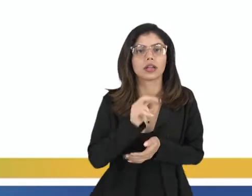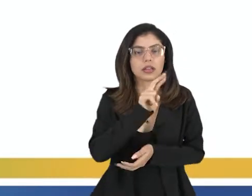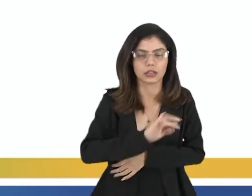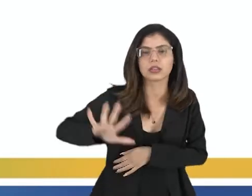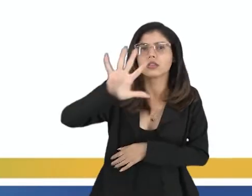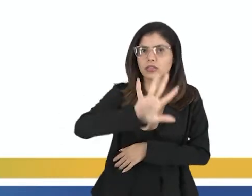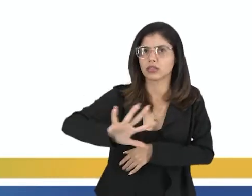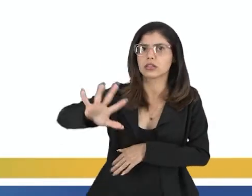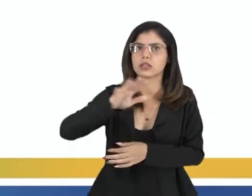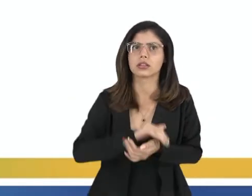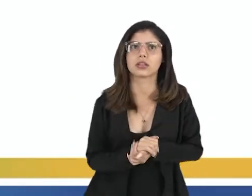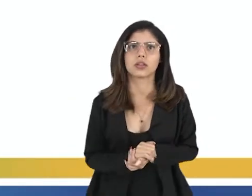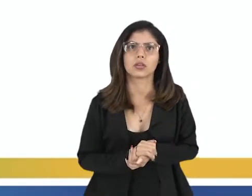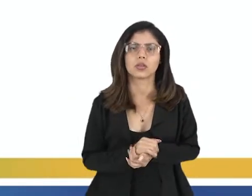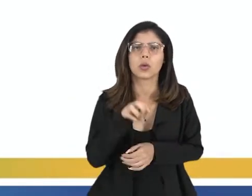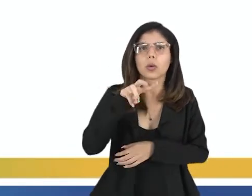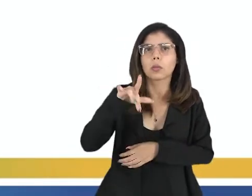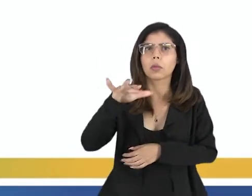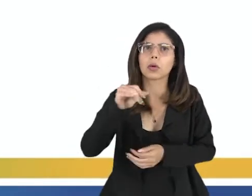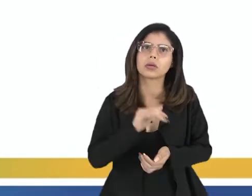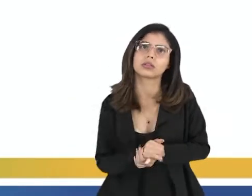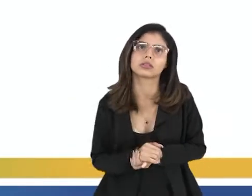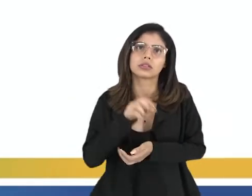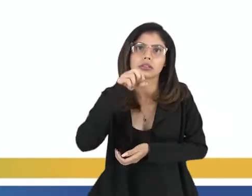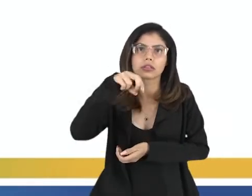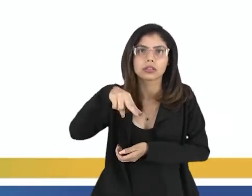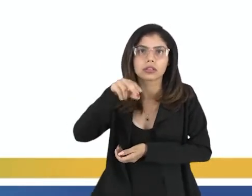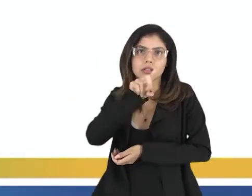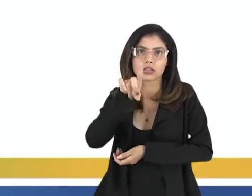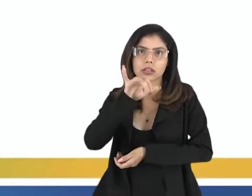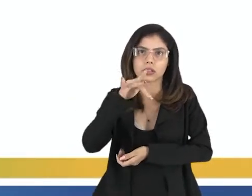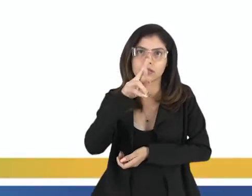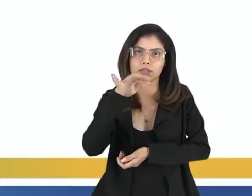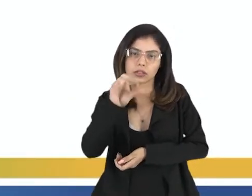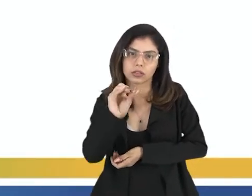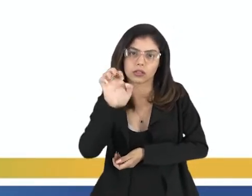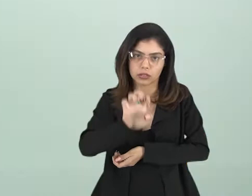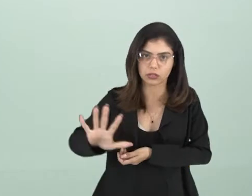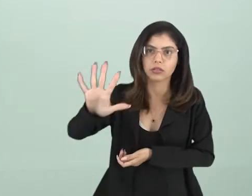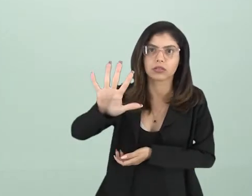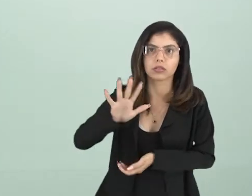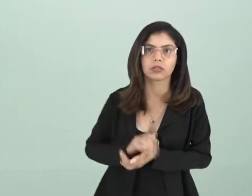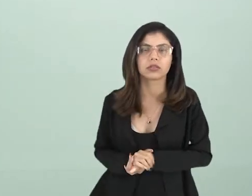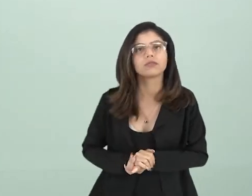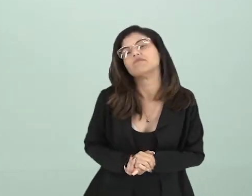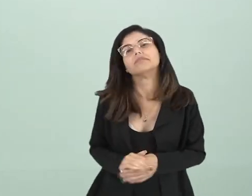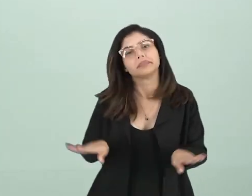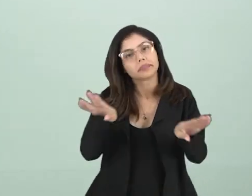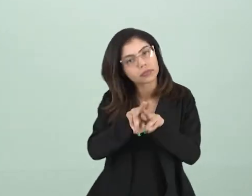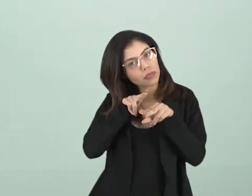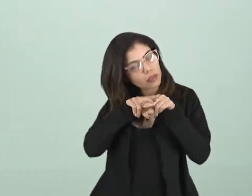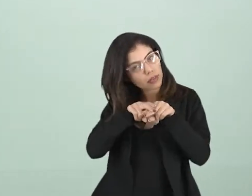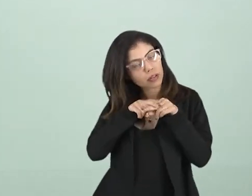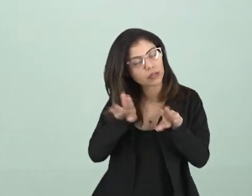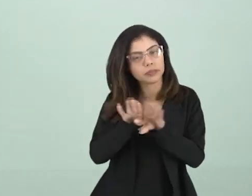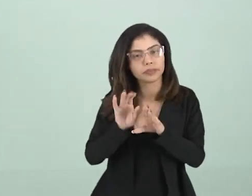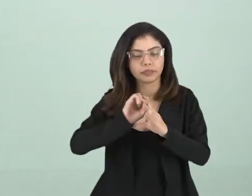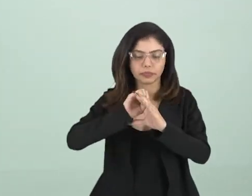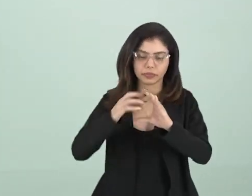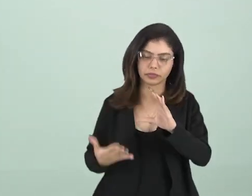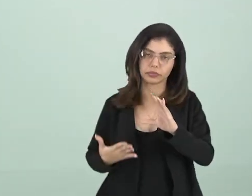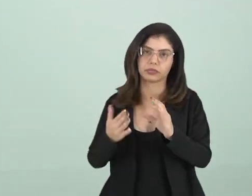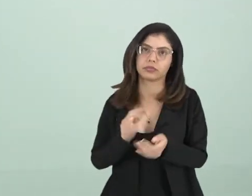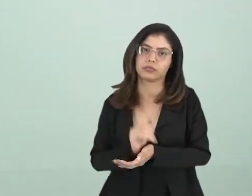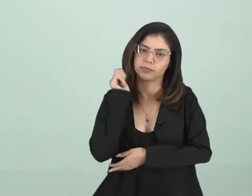e nacionalista, nos moldes aí, pessoal, do nazifascismo europeu, Por isso que a gente tem aí essa